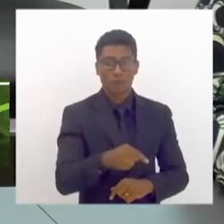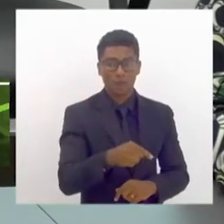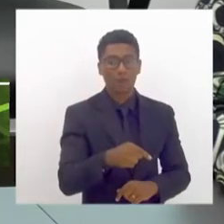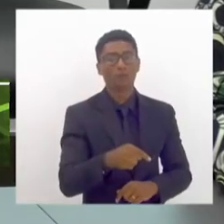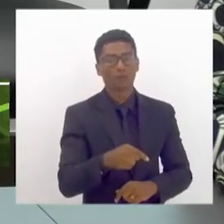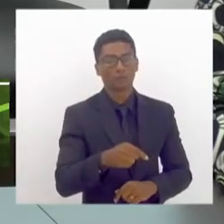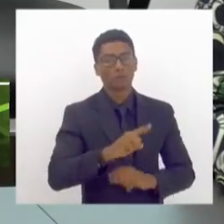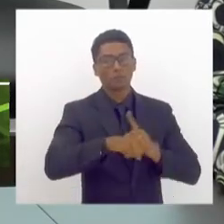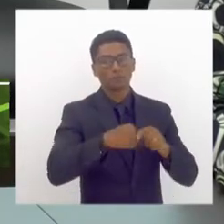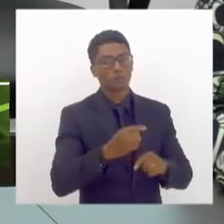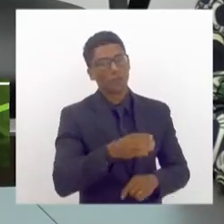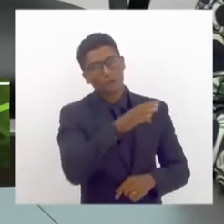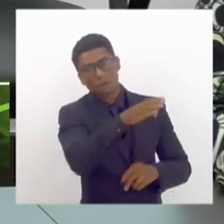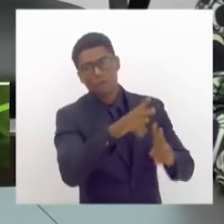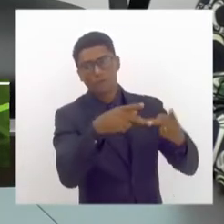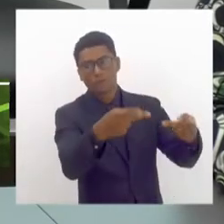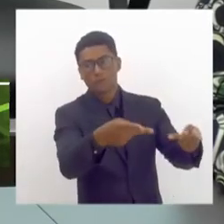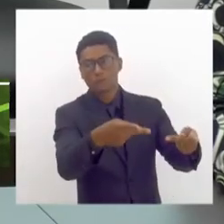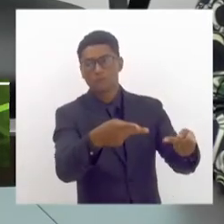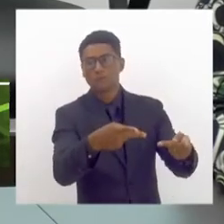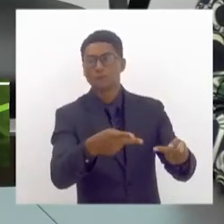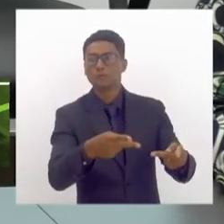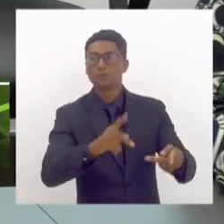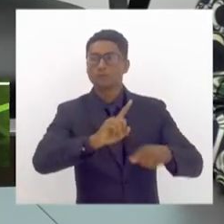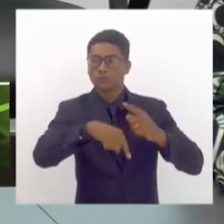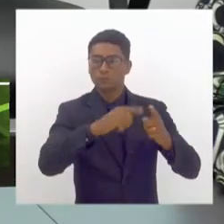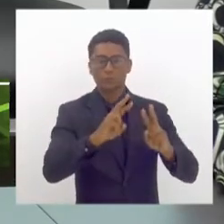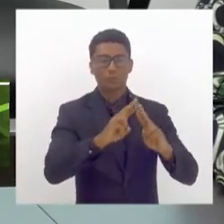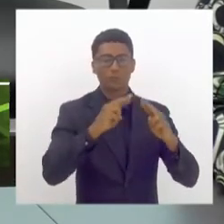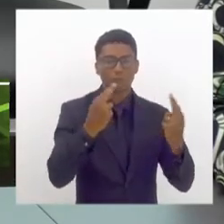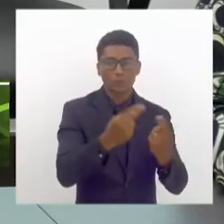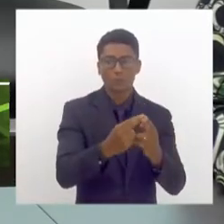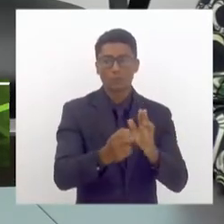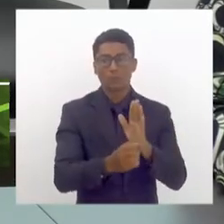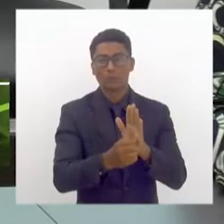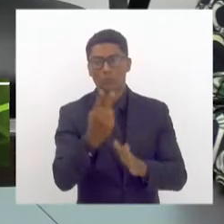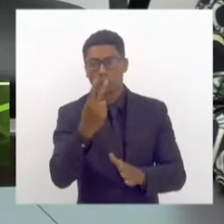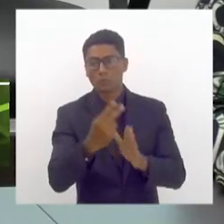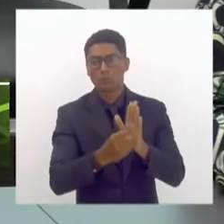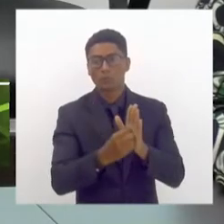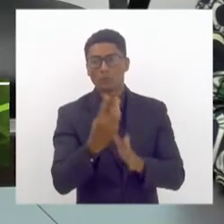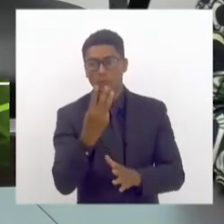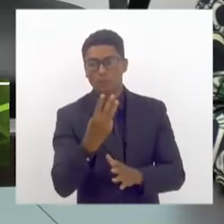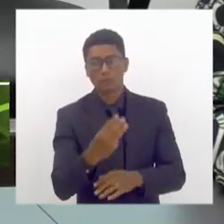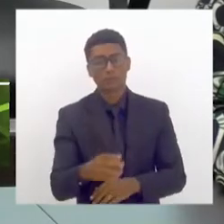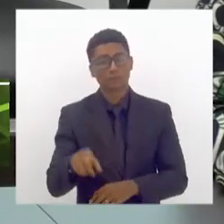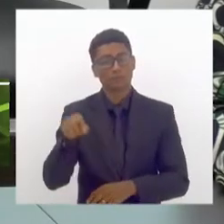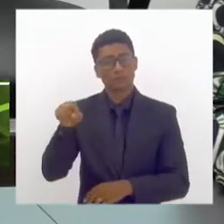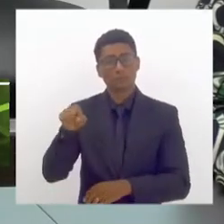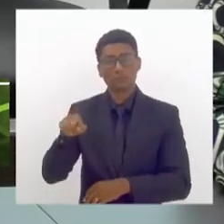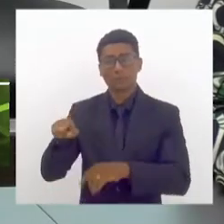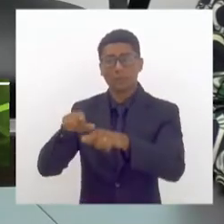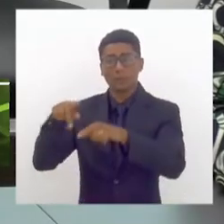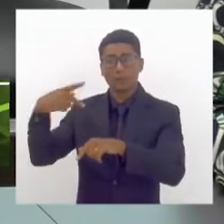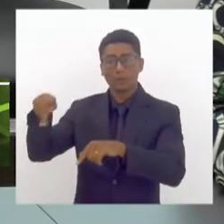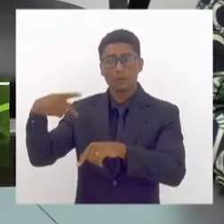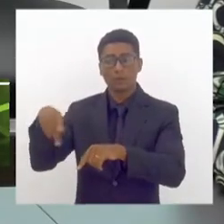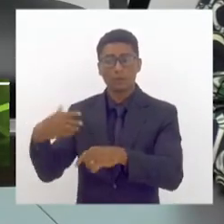fazer a visita, ele se reúne duas ou três vezes para emitir o laudo e ele não tem sequer dispensa do trabalho